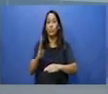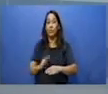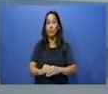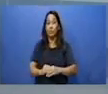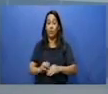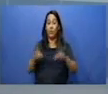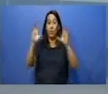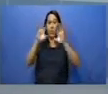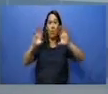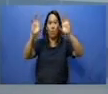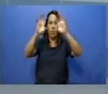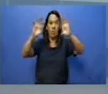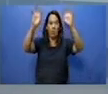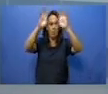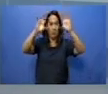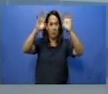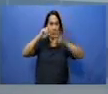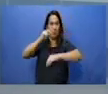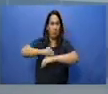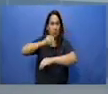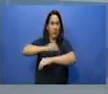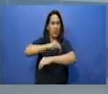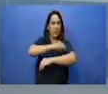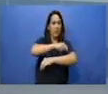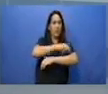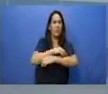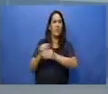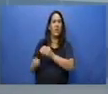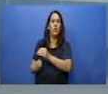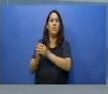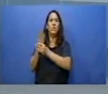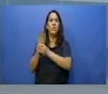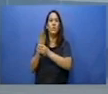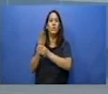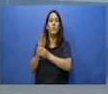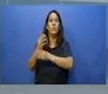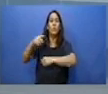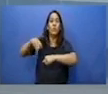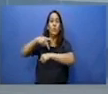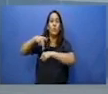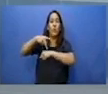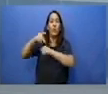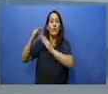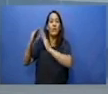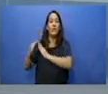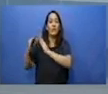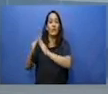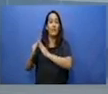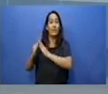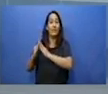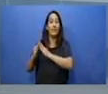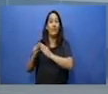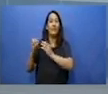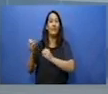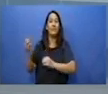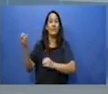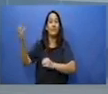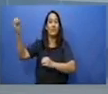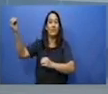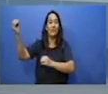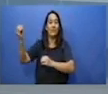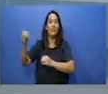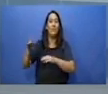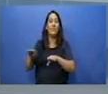de gafanhotos formou-se no Paraguai e viajou para a Argentina.